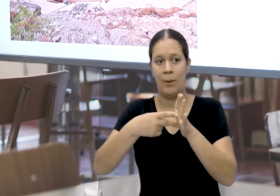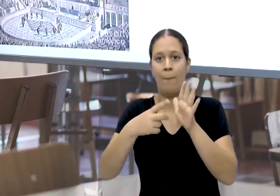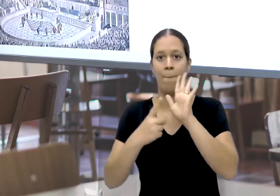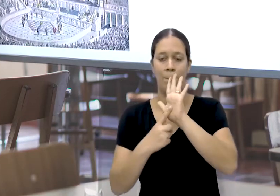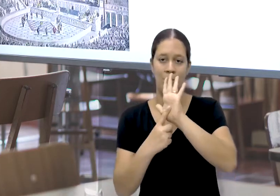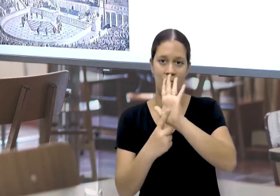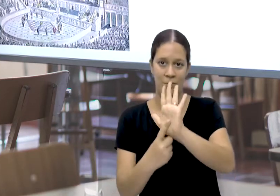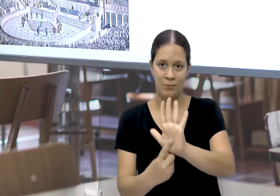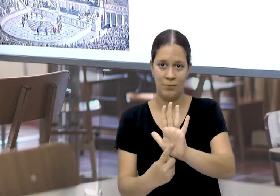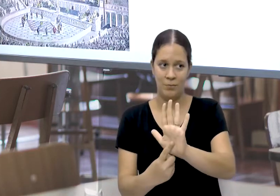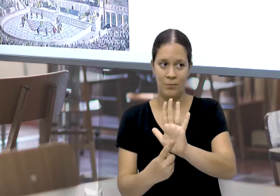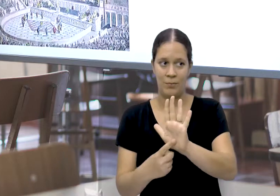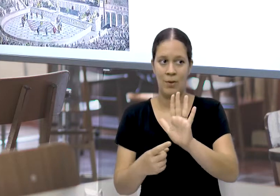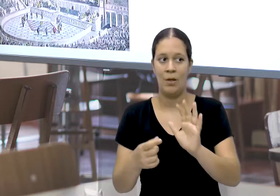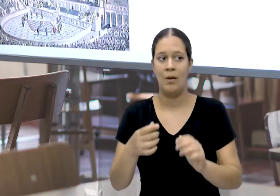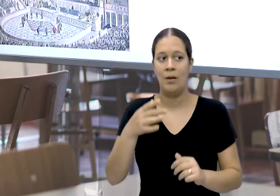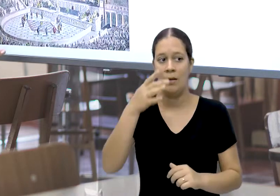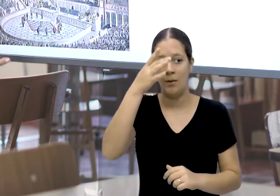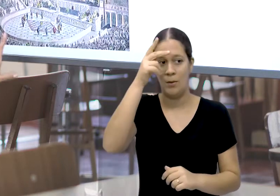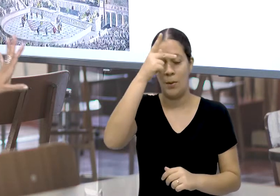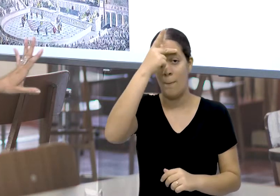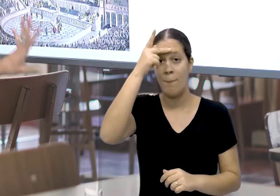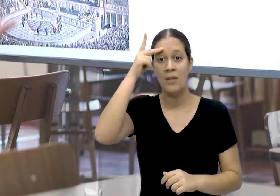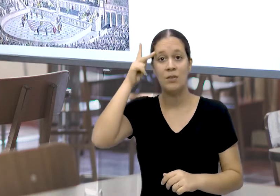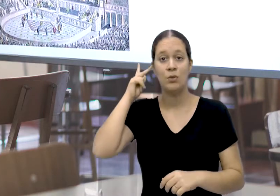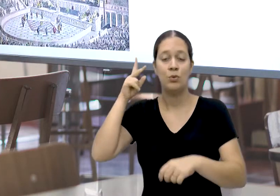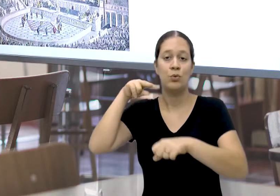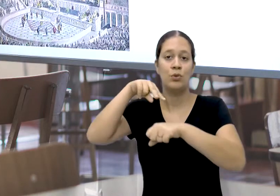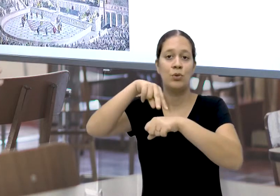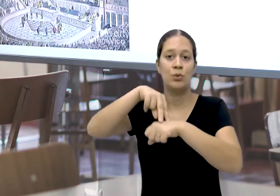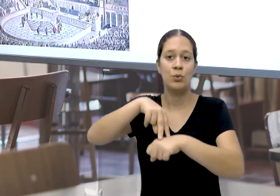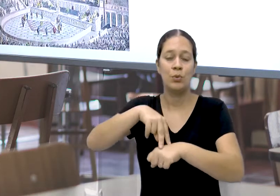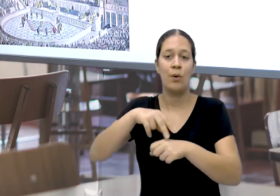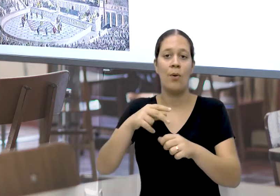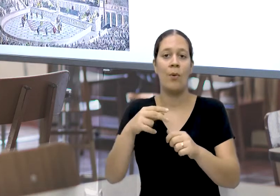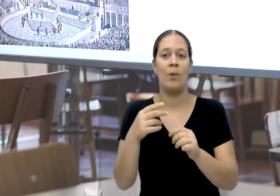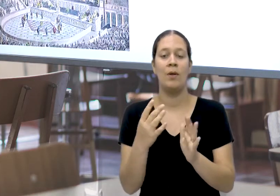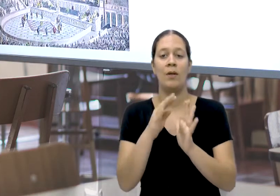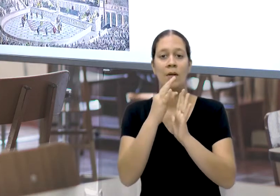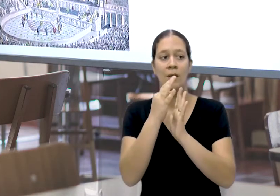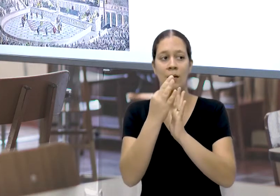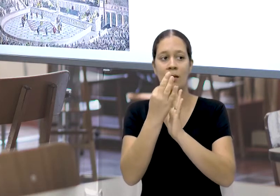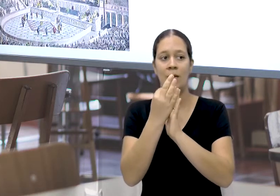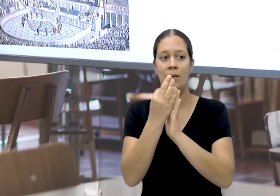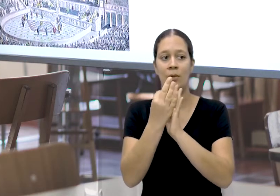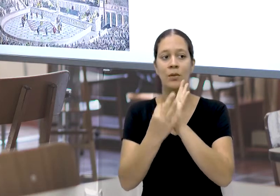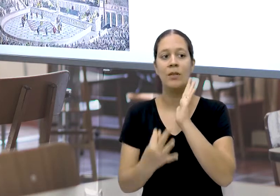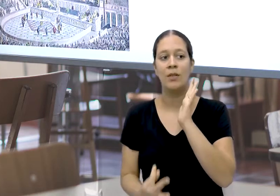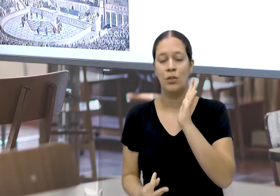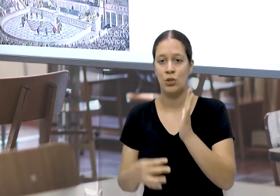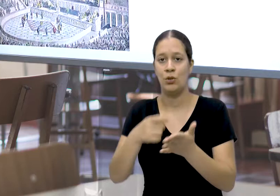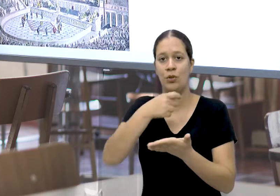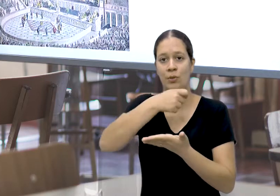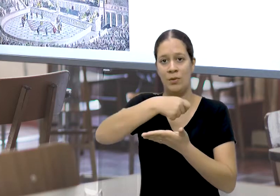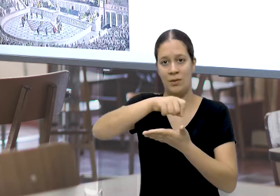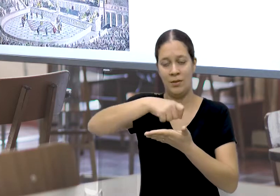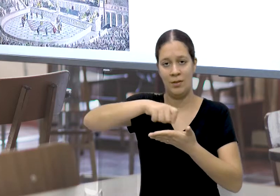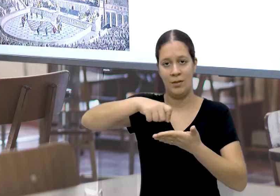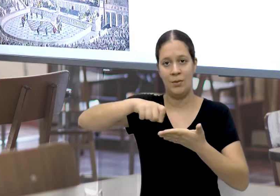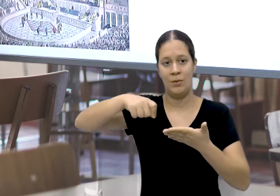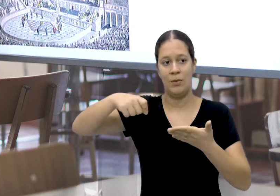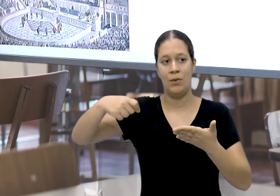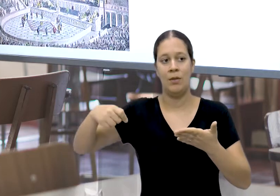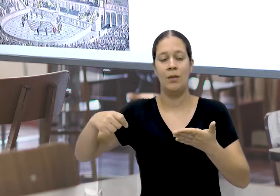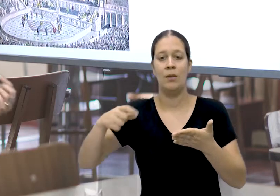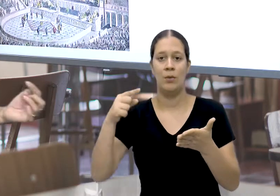dramatizado. Aqui eu tenho uma imagem para vocês entenderem mais ou menos como funcionavam esses teatros gregos.